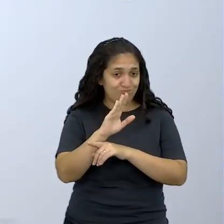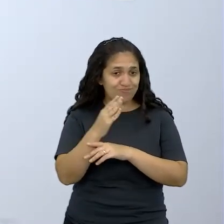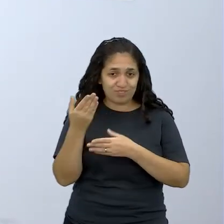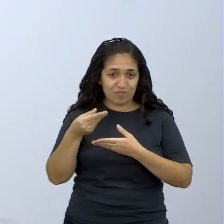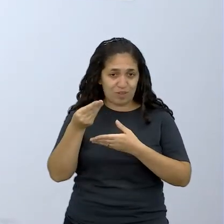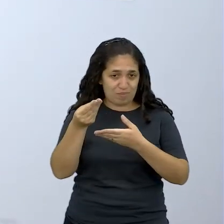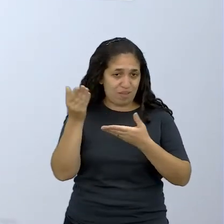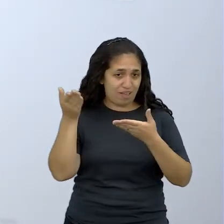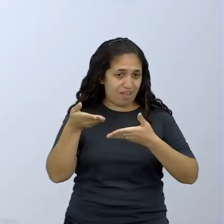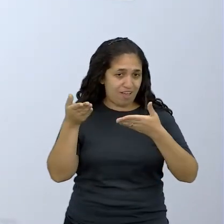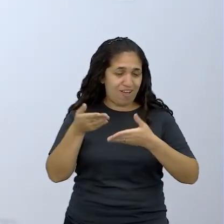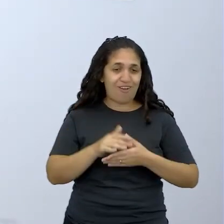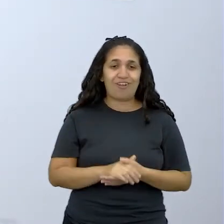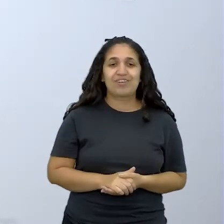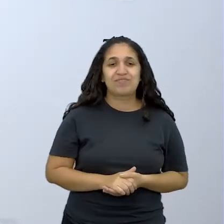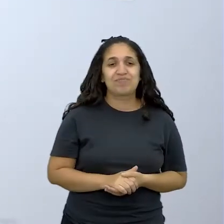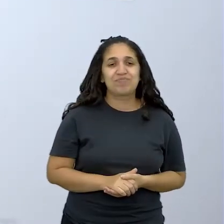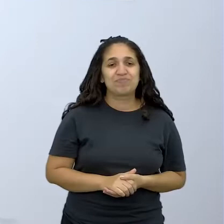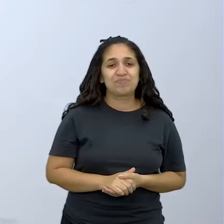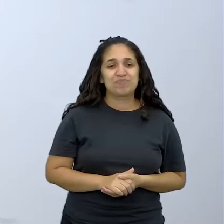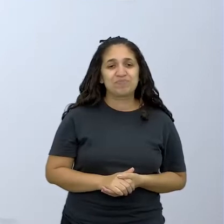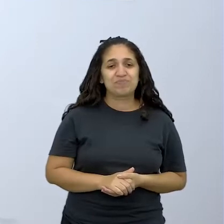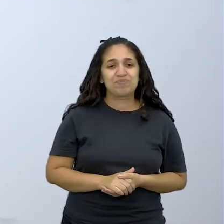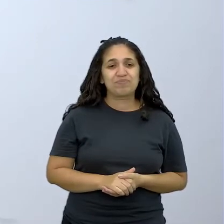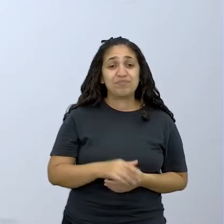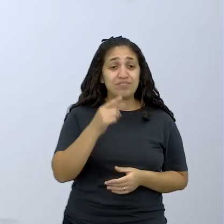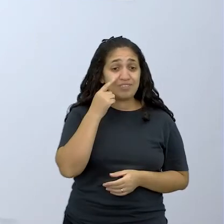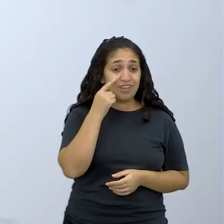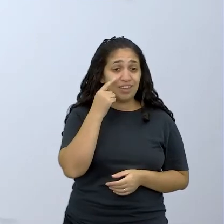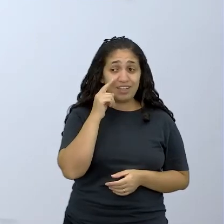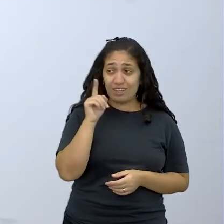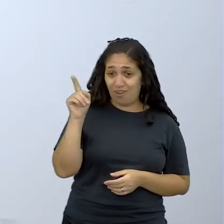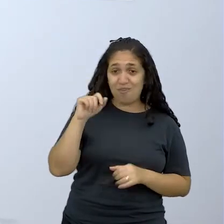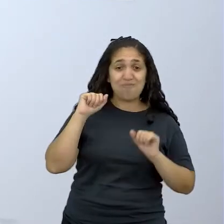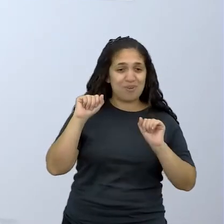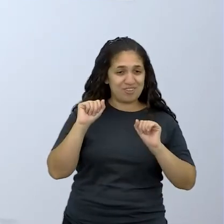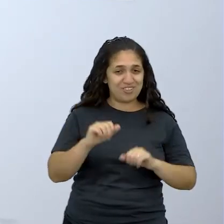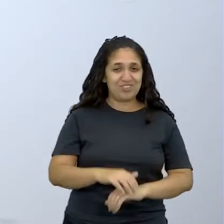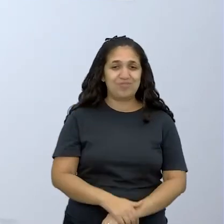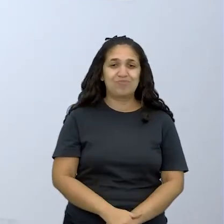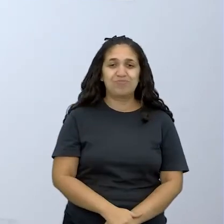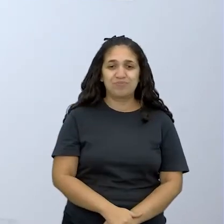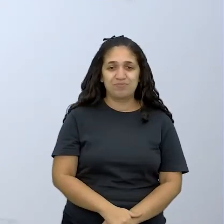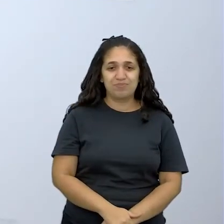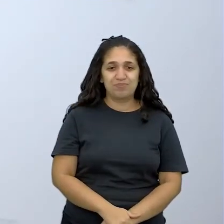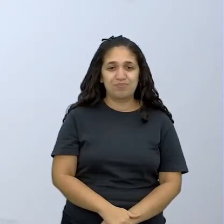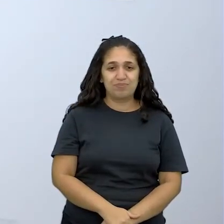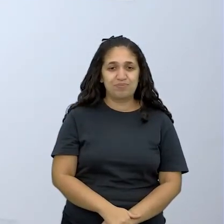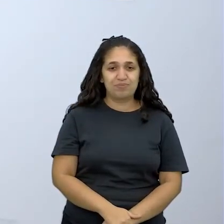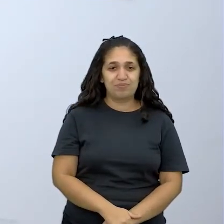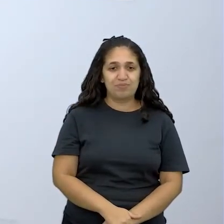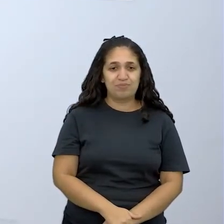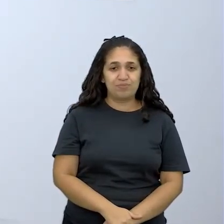passar agora, né? Então aí, pessoal, pode rodar.